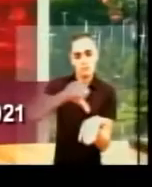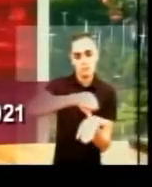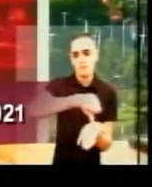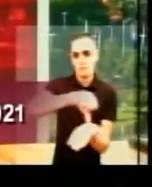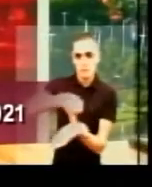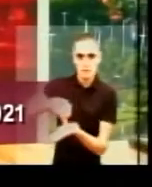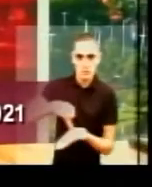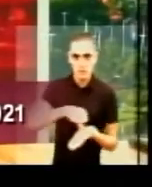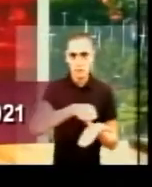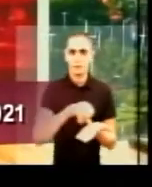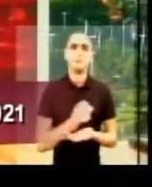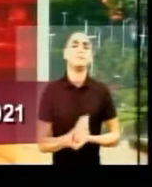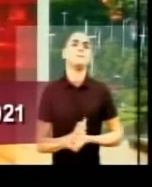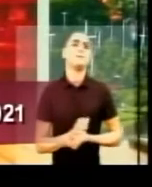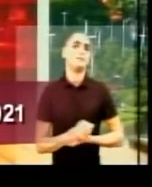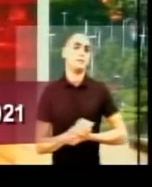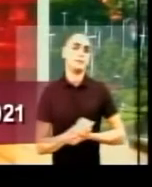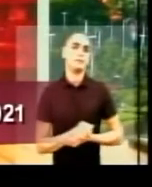está sendo